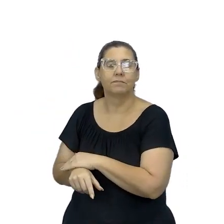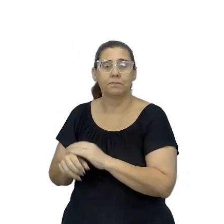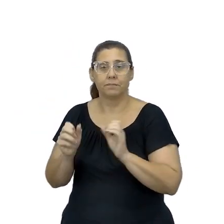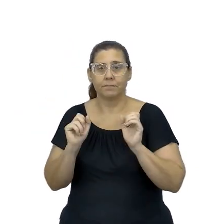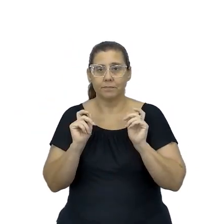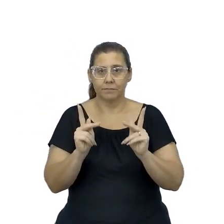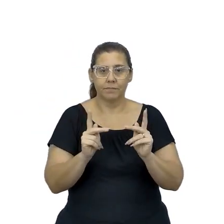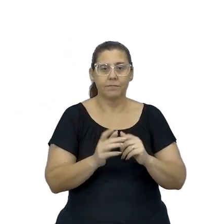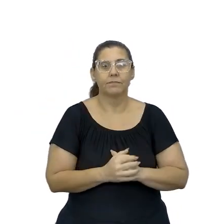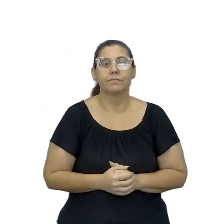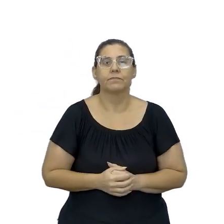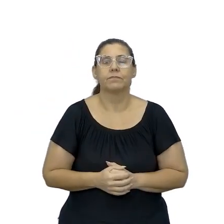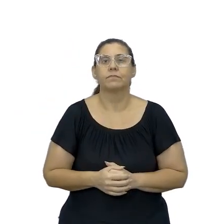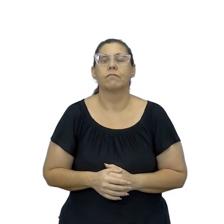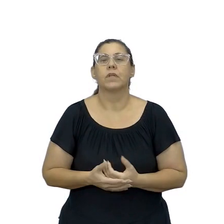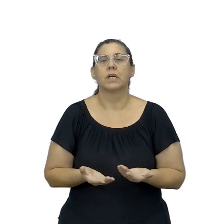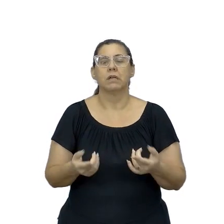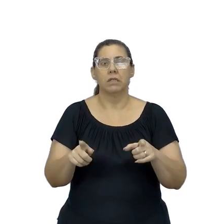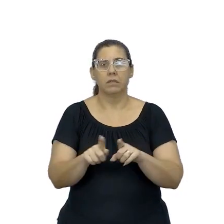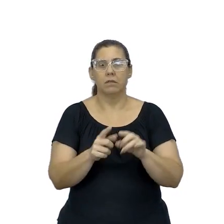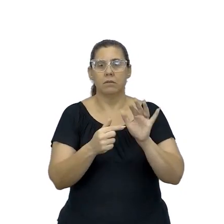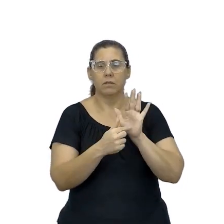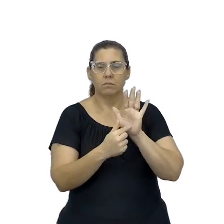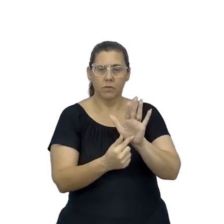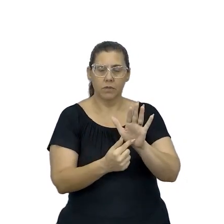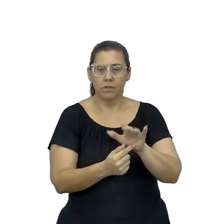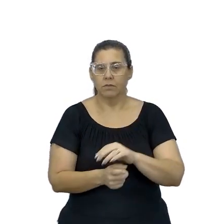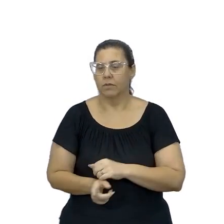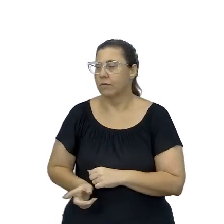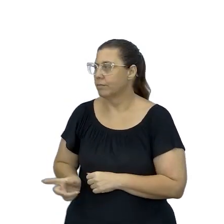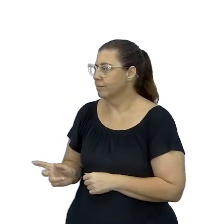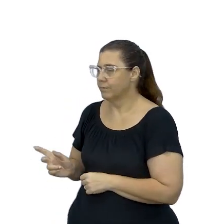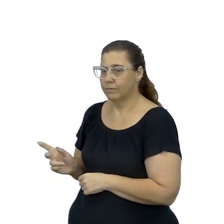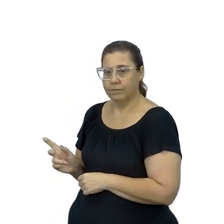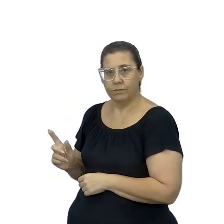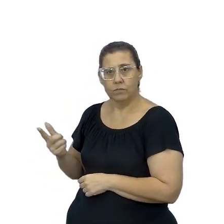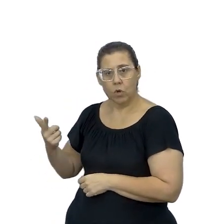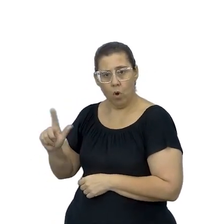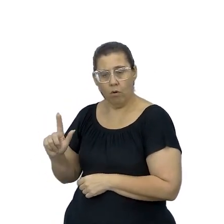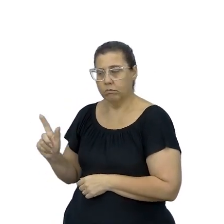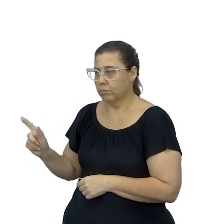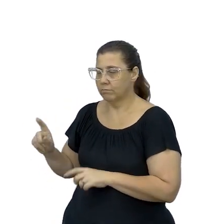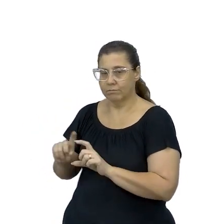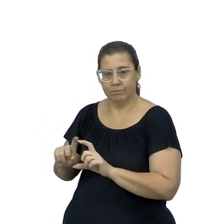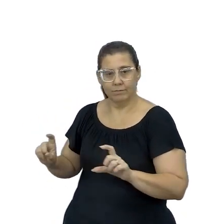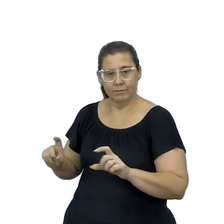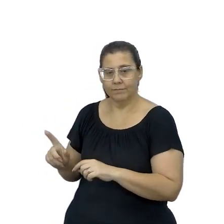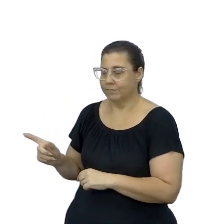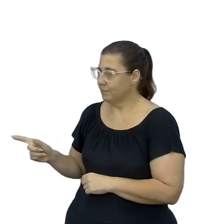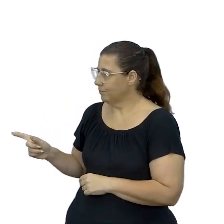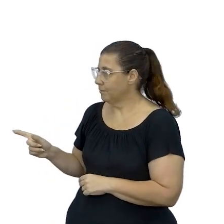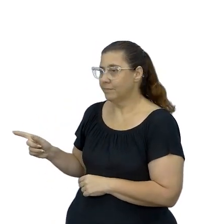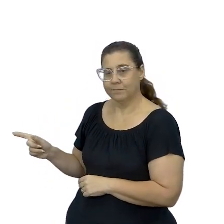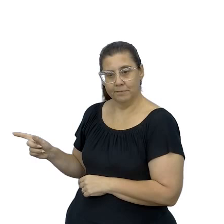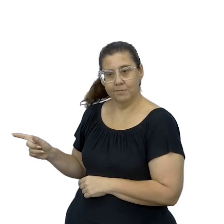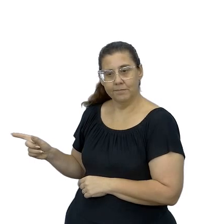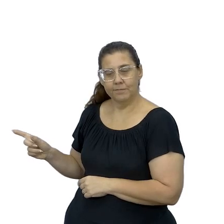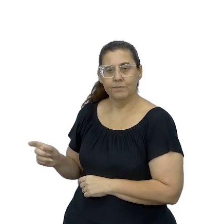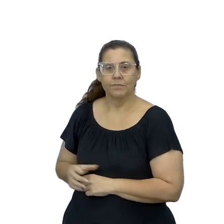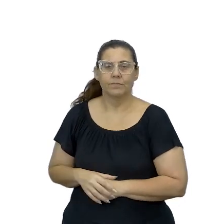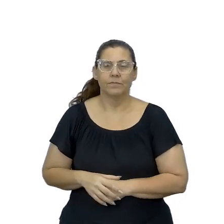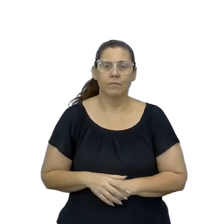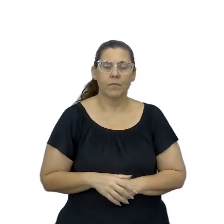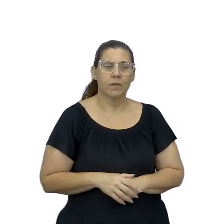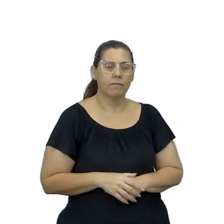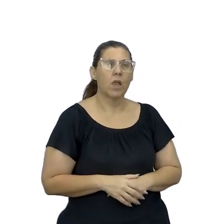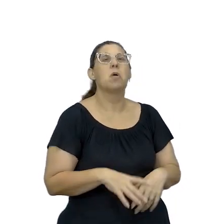bem? E aí eu também trouxe no finalzinho desse slide um outro trechinho da obra, né, de Brunner, que fala o